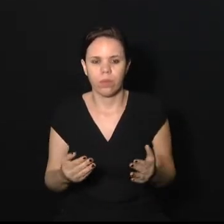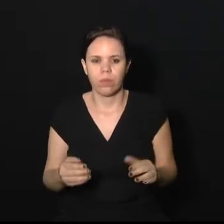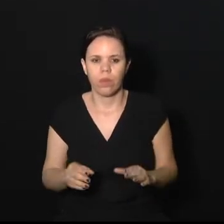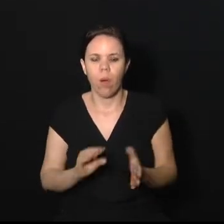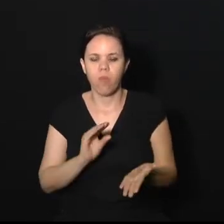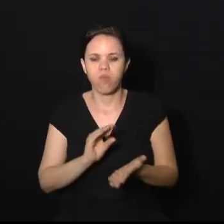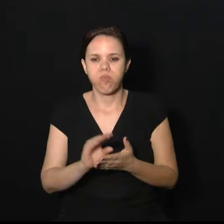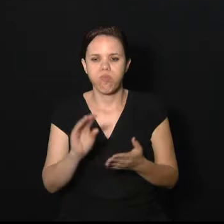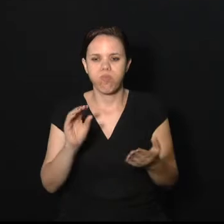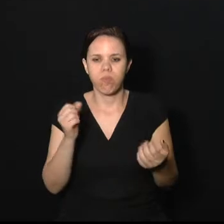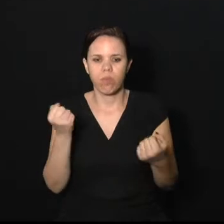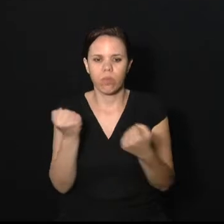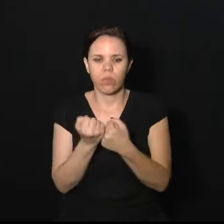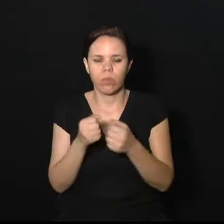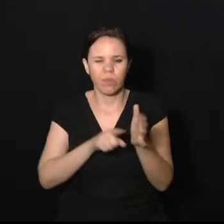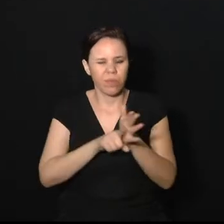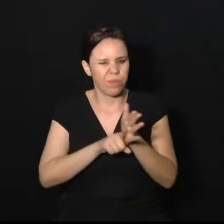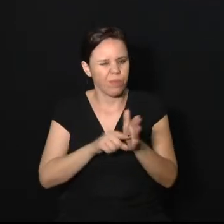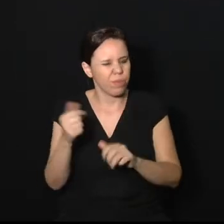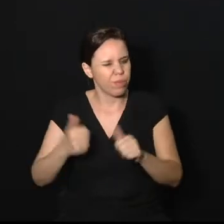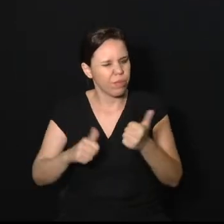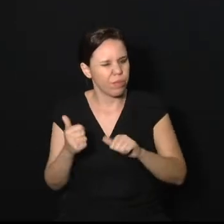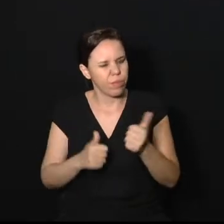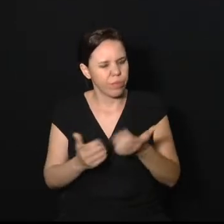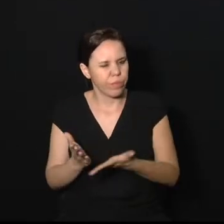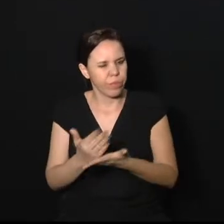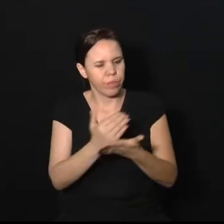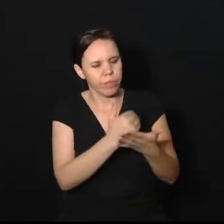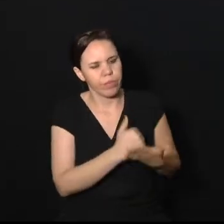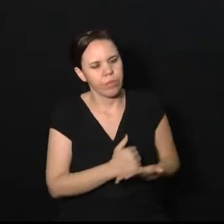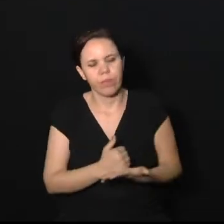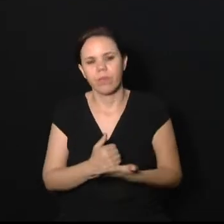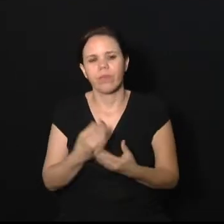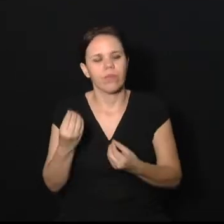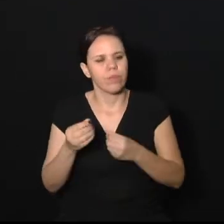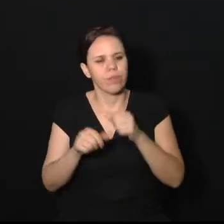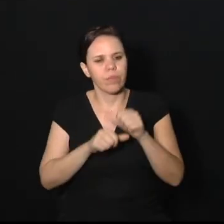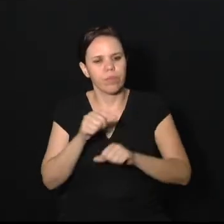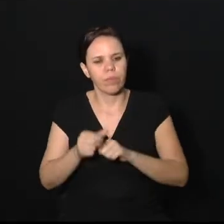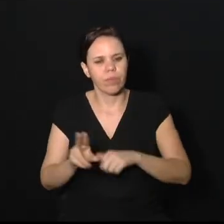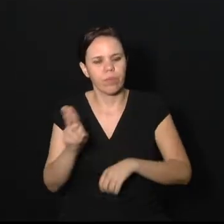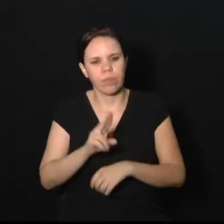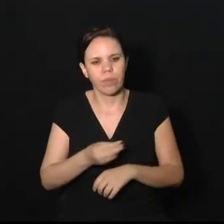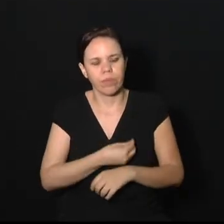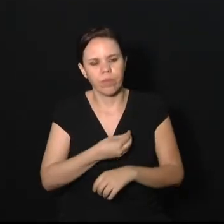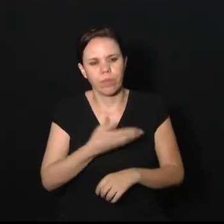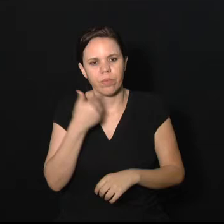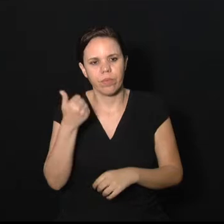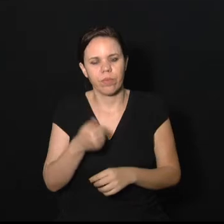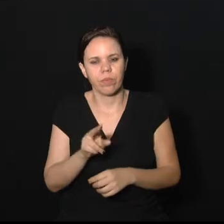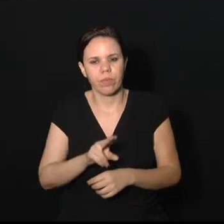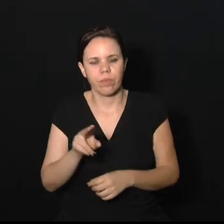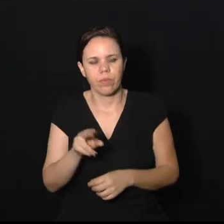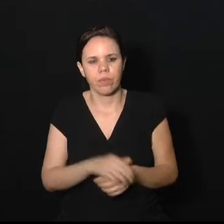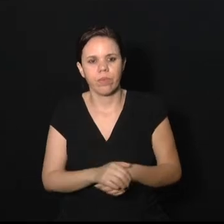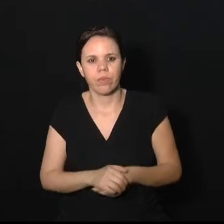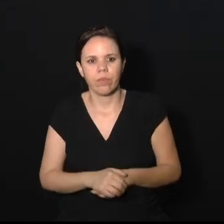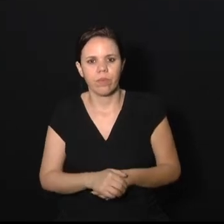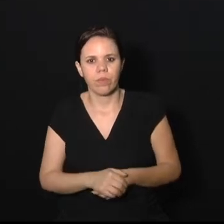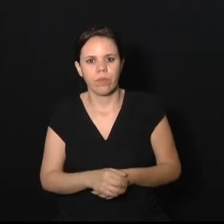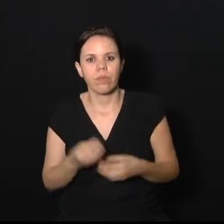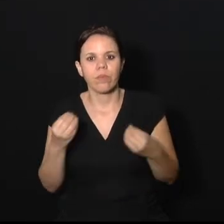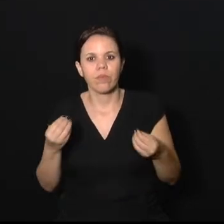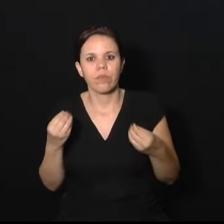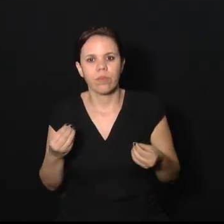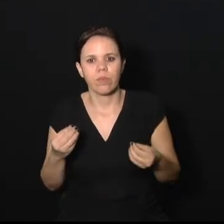gente tem é a análise desses dados para transformação, né, em como a gente pode viver melhor utilizando esses dados. Então, como a gente pode utilizar